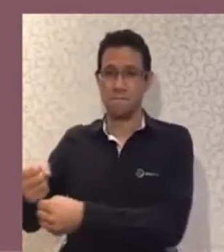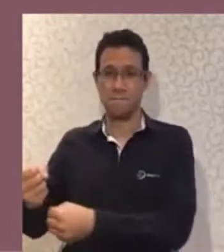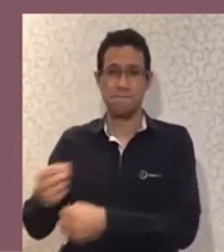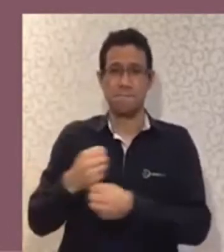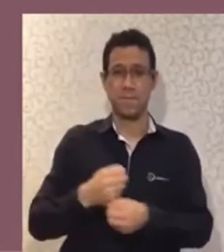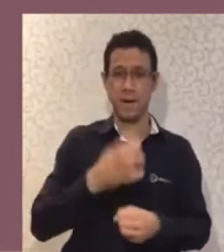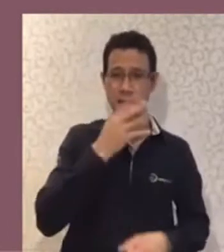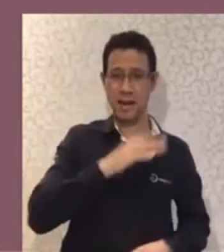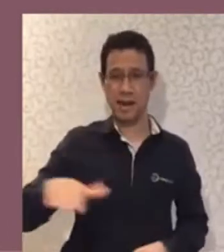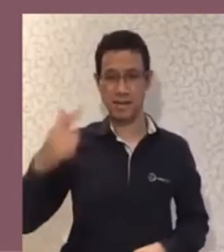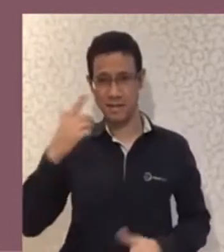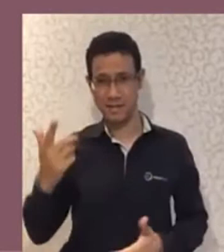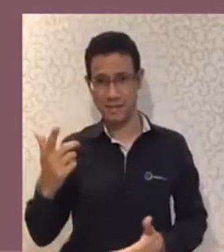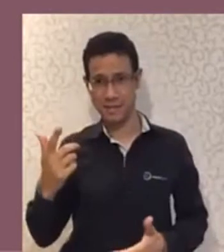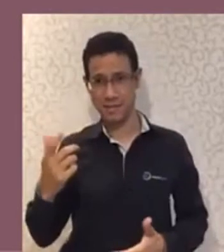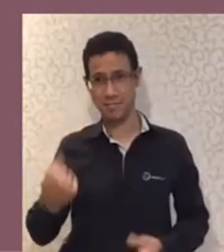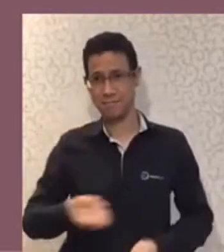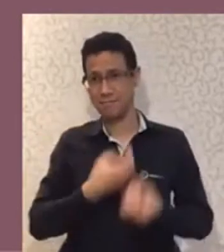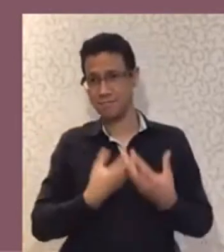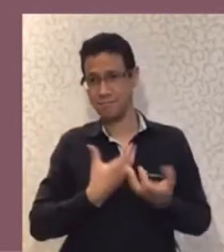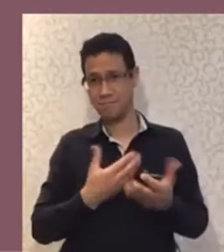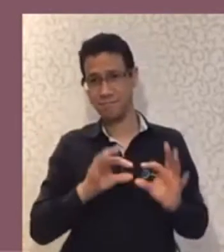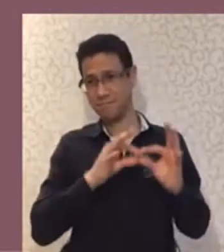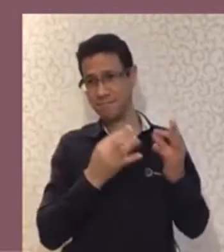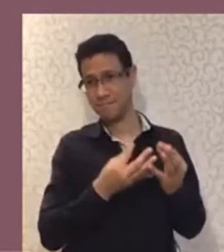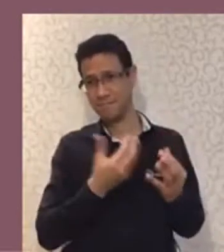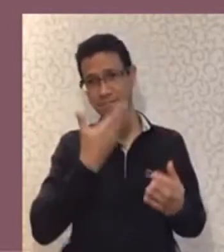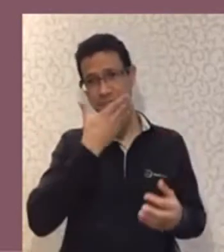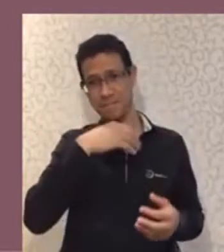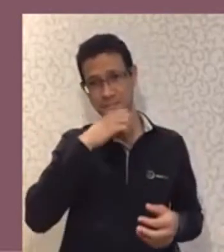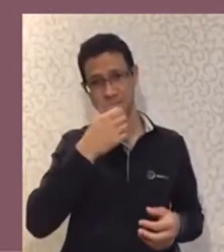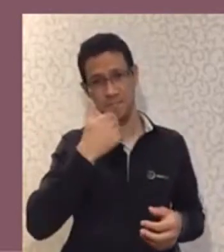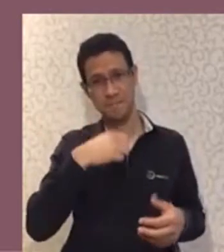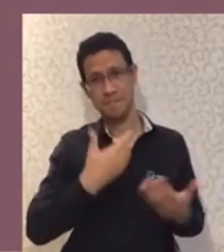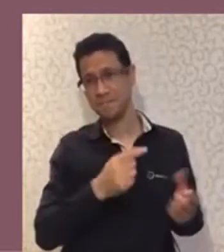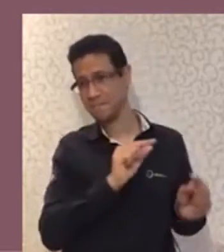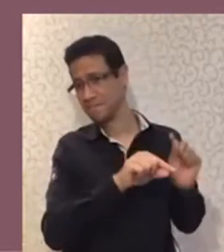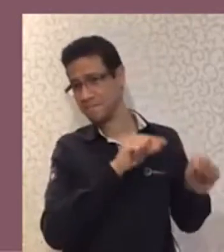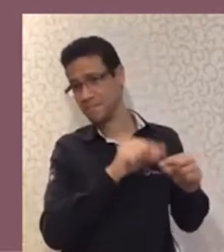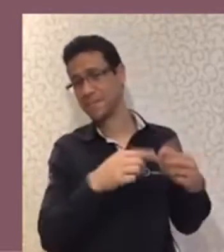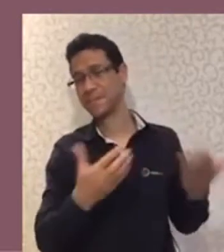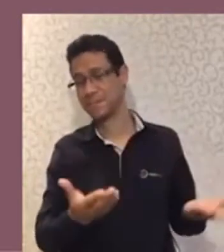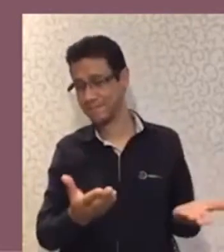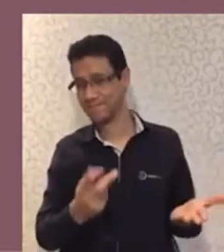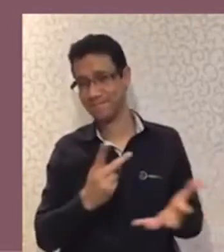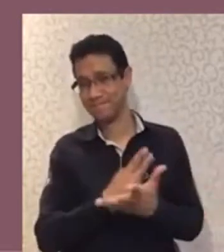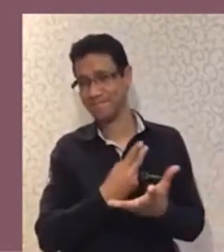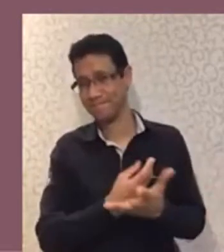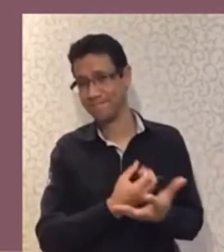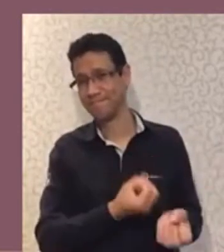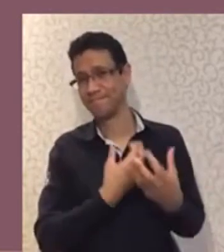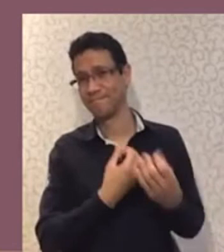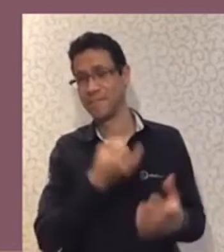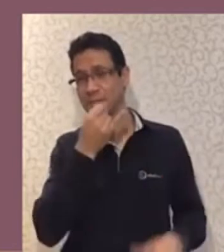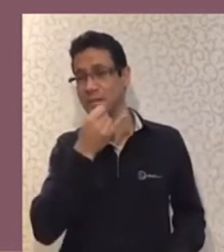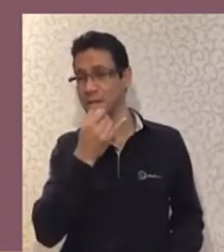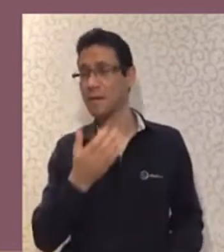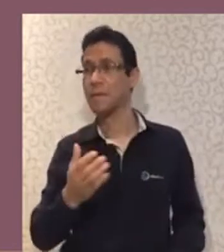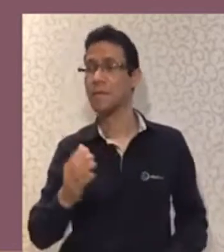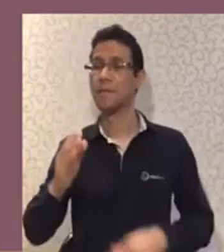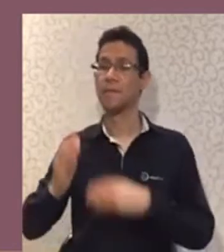tal ponto de uma criança, vocês talvez se perguntem, nunca mais